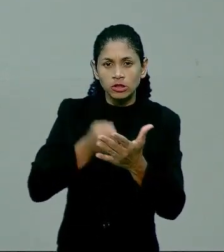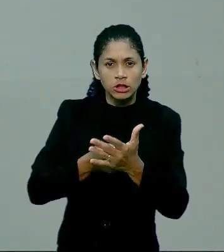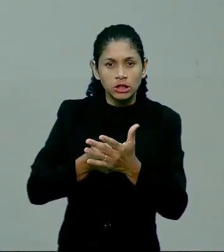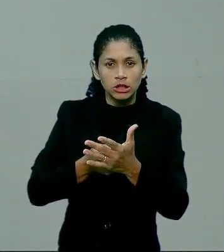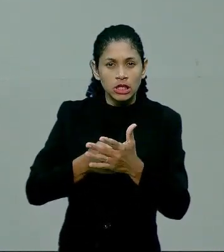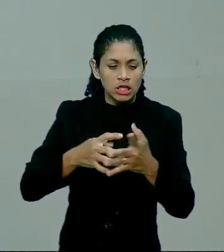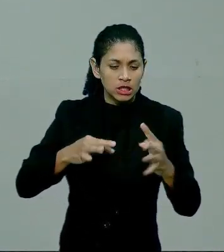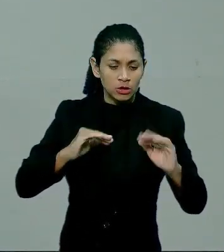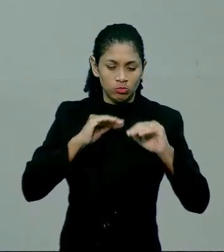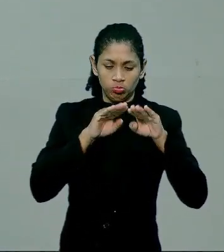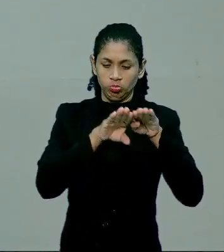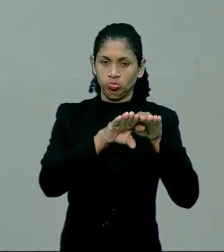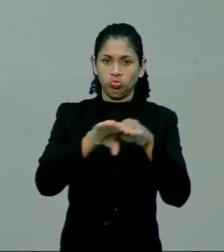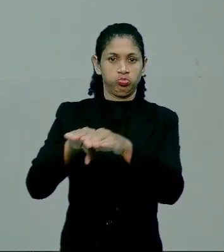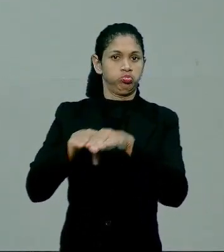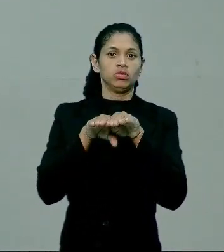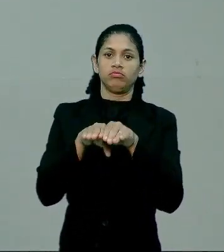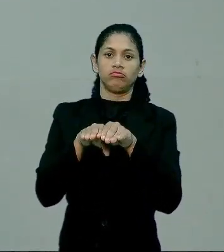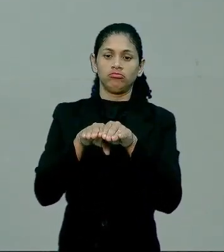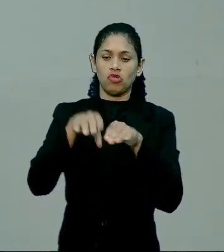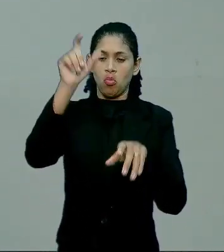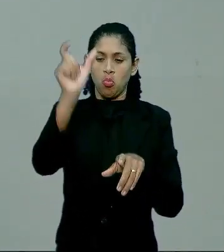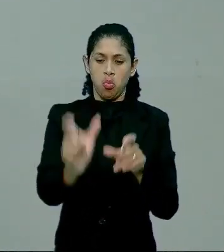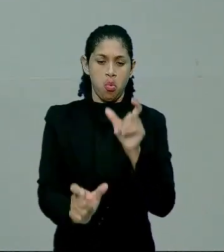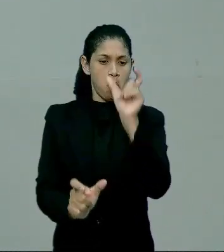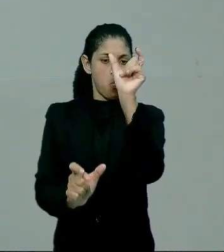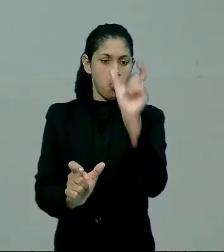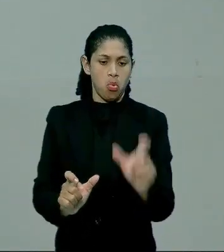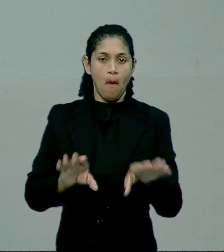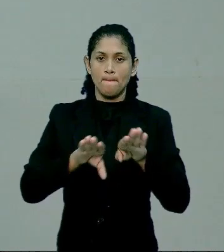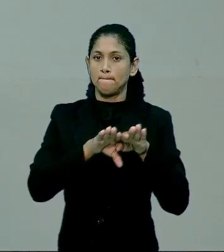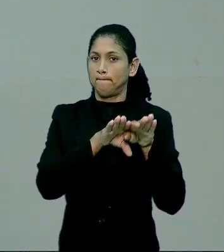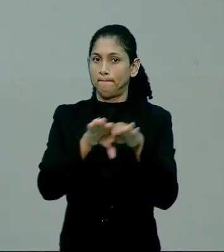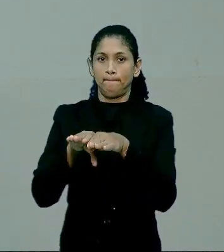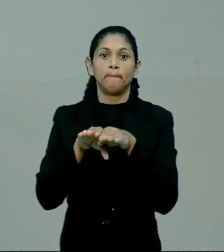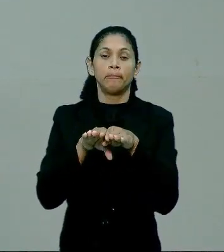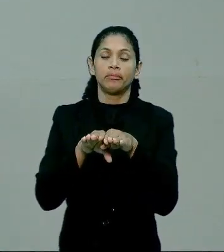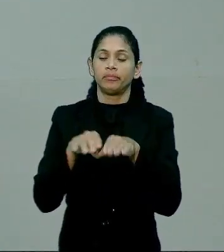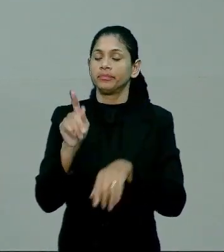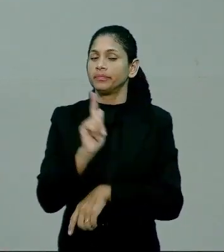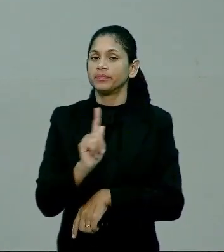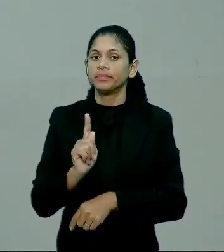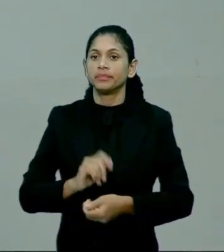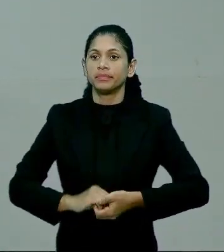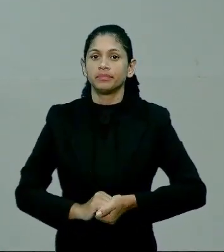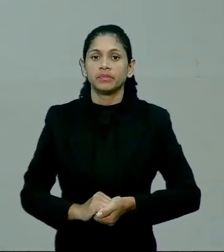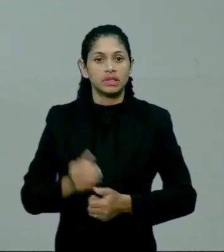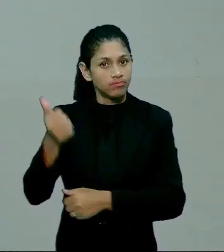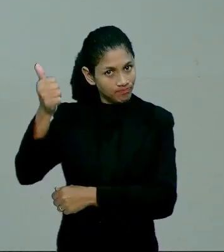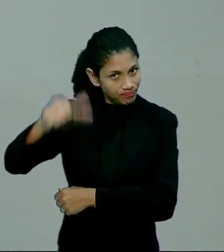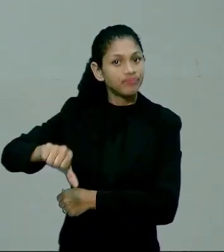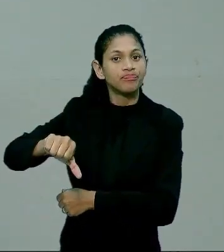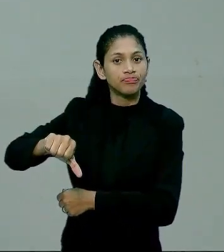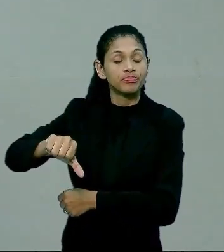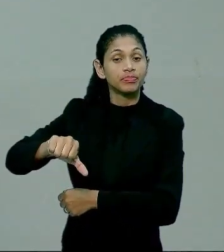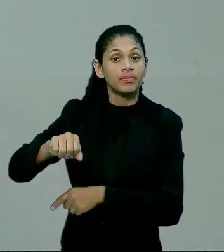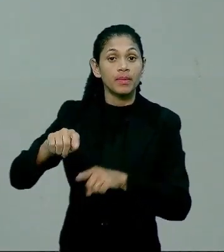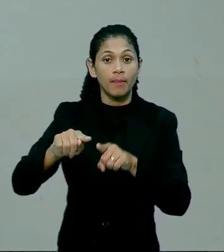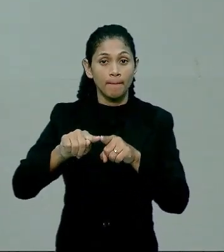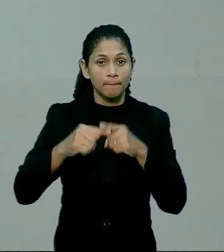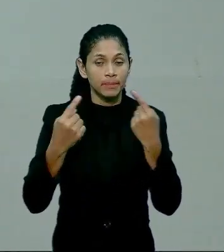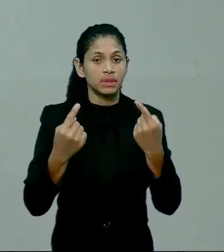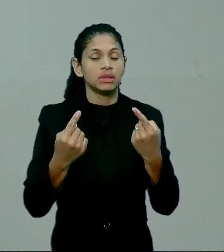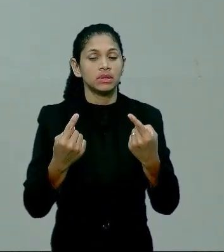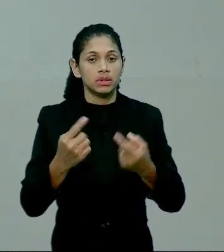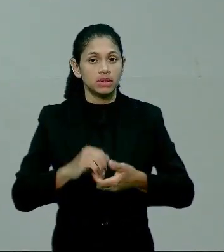seja perfeito, belo. Então, esse resultado, essa demanda é que acaba sendo negativo. A gente já viu quais são os